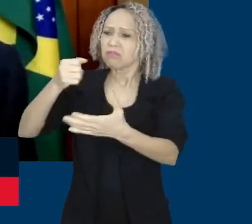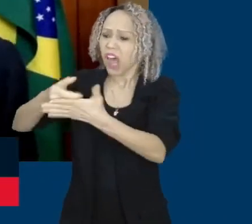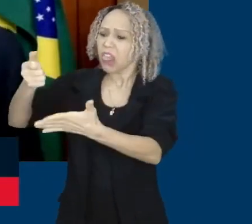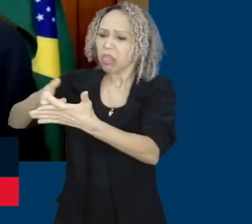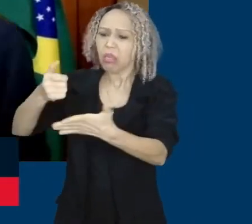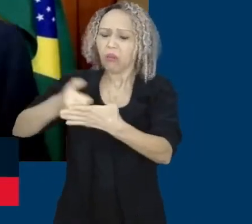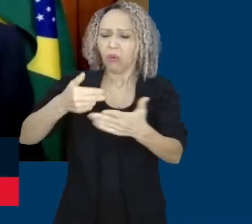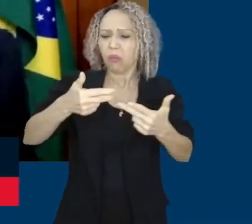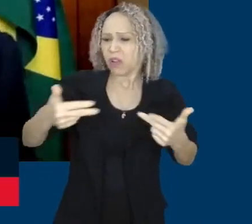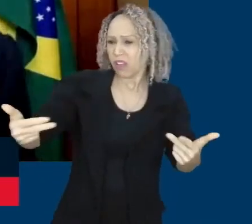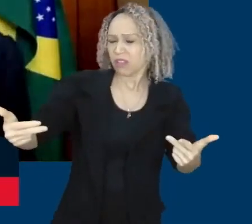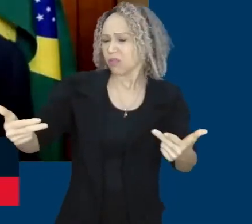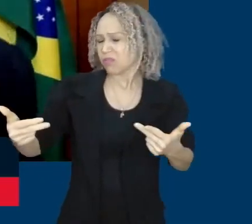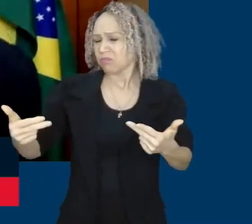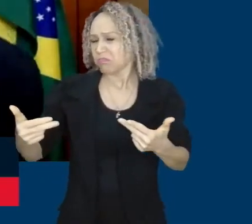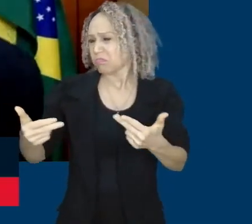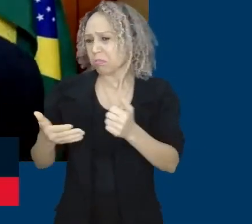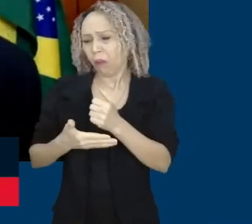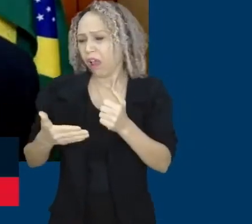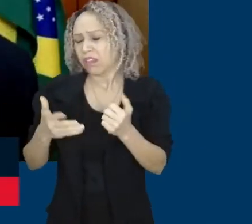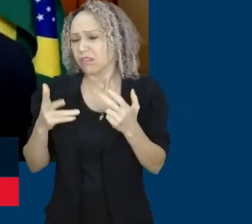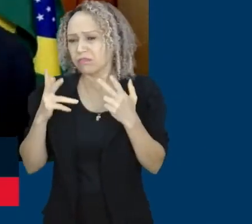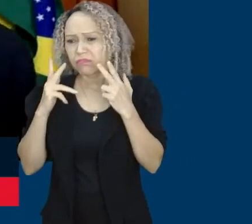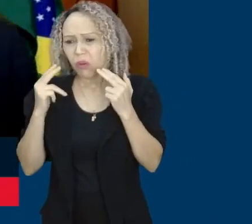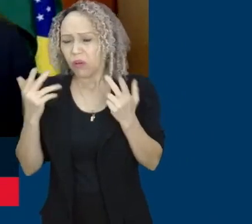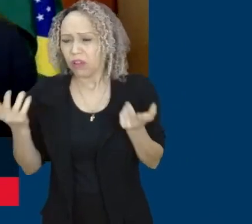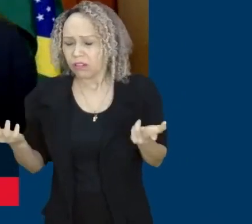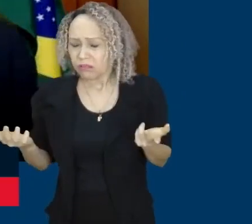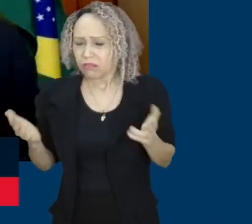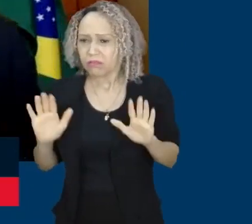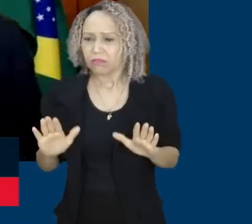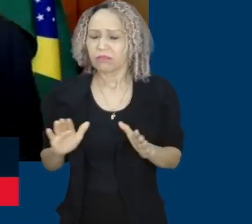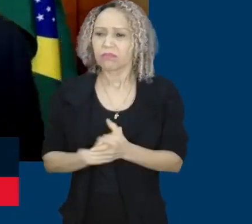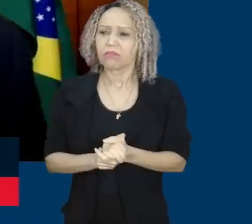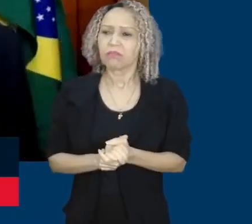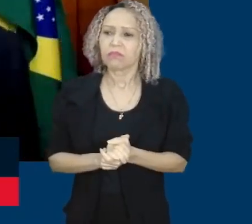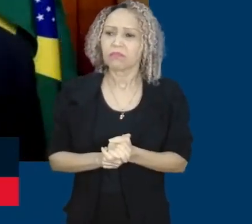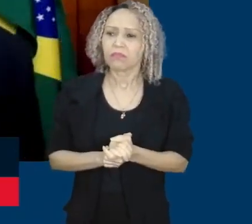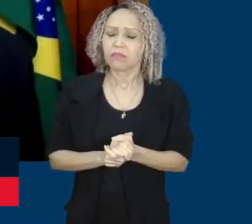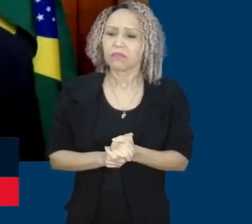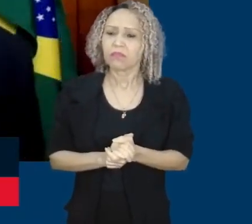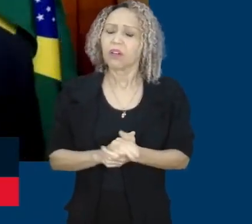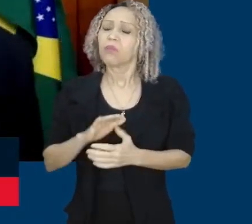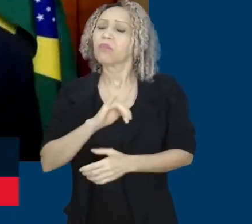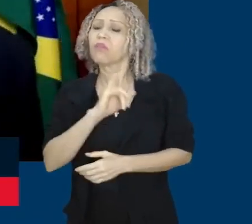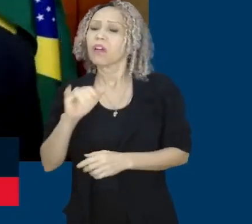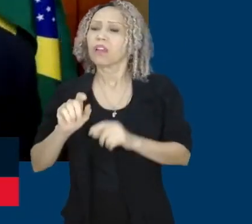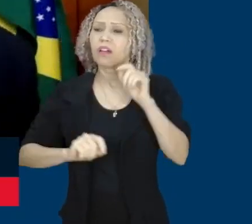pagamento, que é um imposto que incide no produto final, eu poderia dizer que o Brasil de mais de